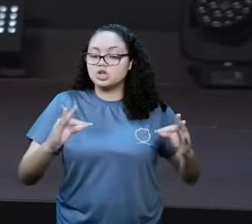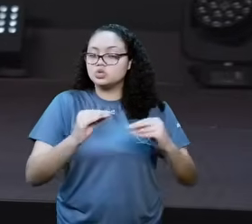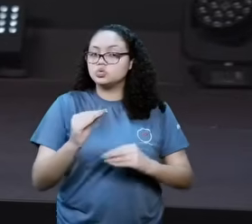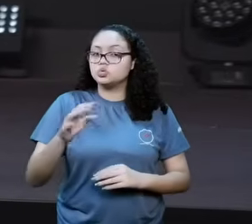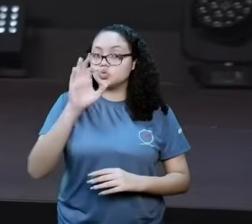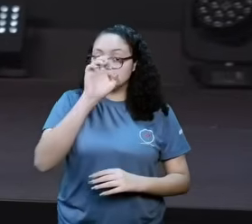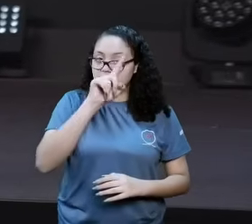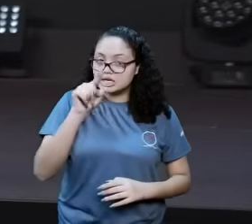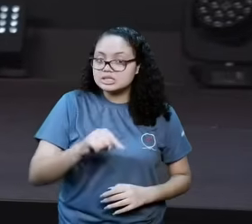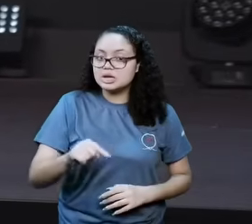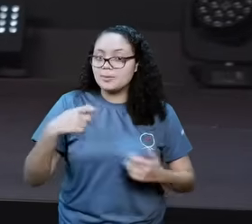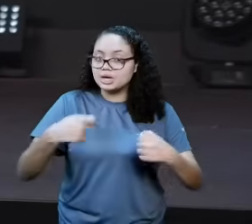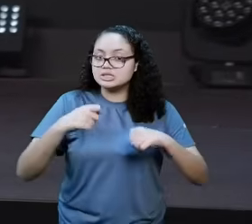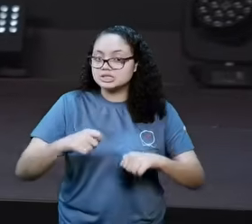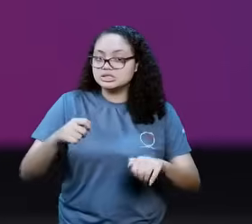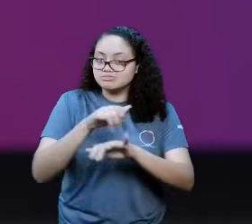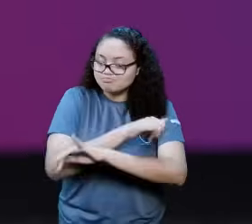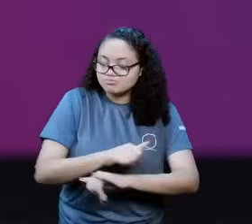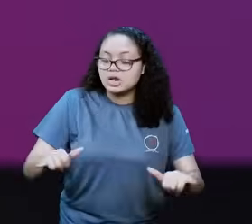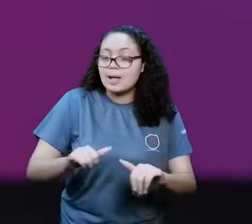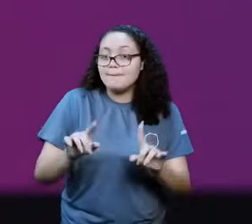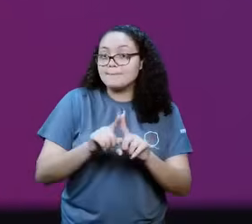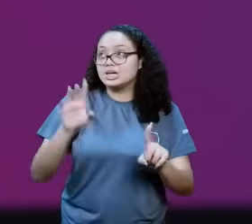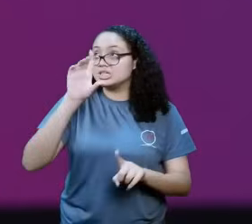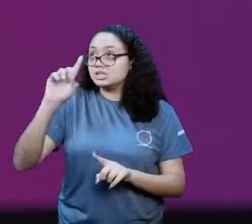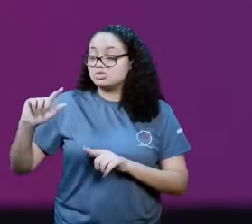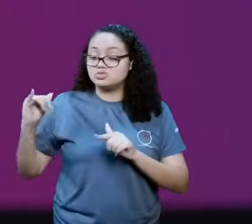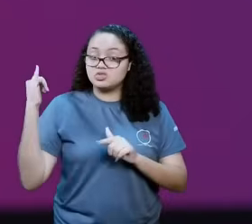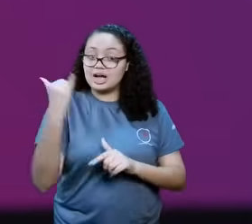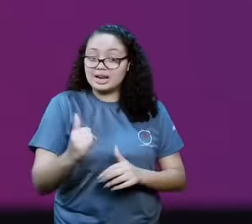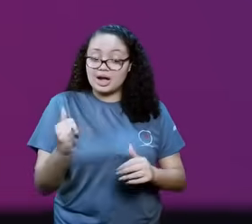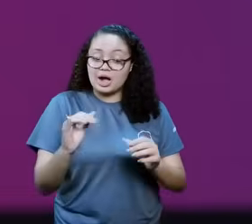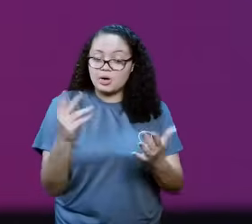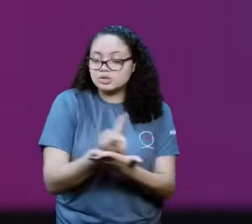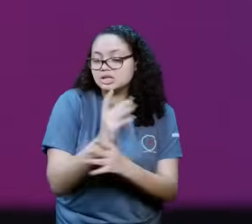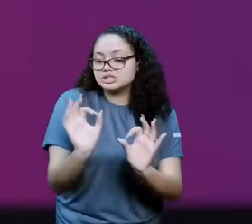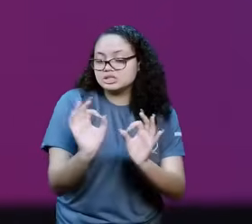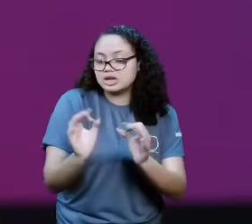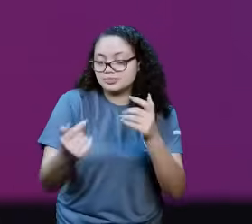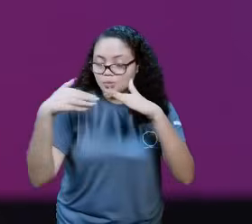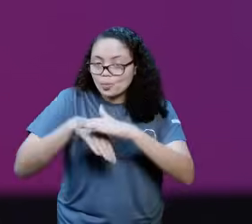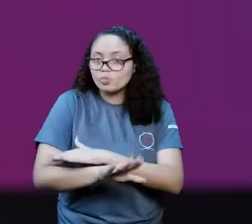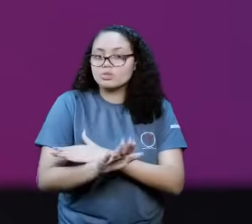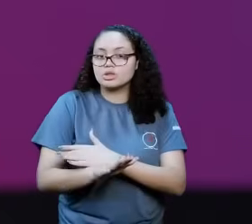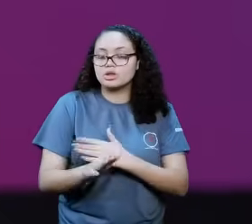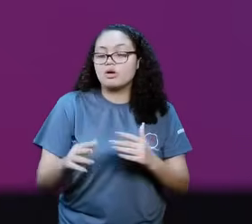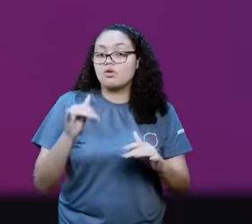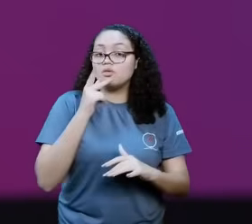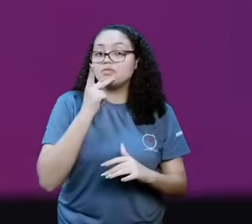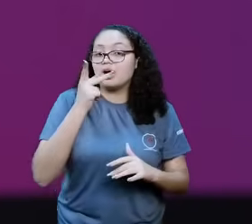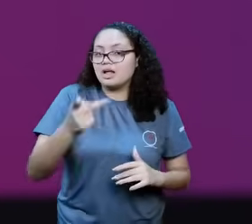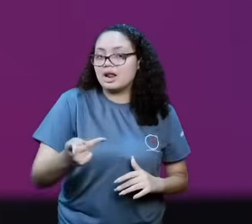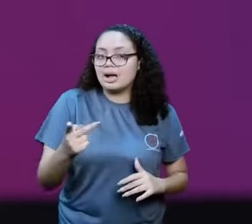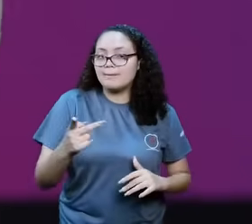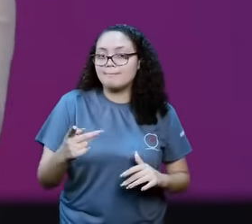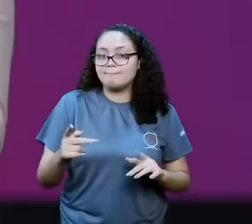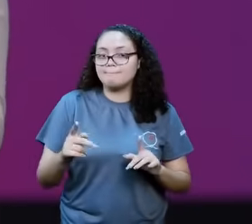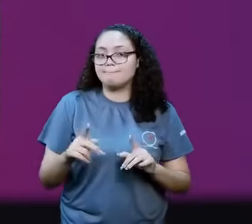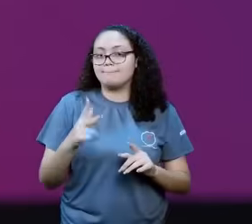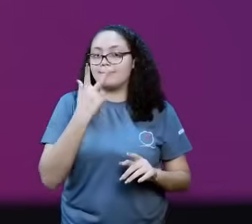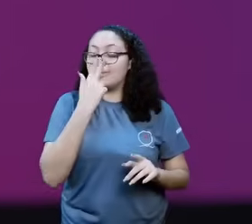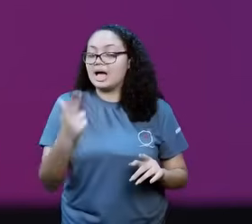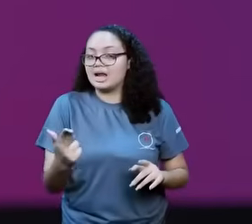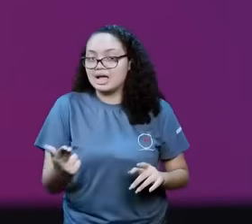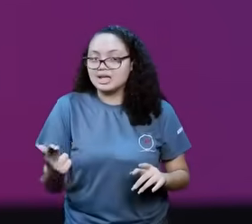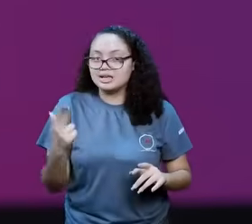falar, mas quando Deus fala, nada acontece no vale. Vou falar uma parada que parece louco. Ih, Camila falou parada, sou carioca,